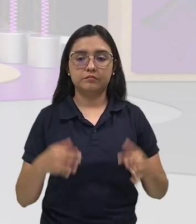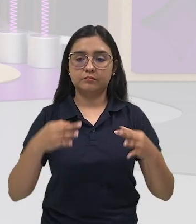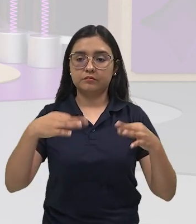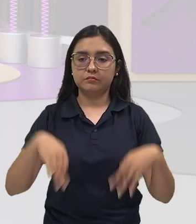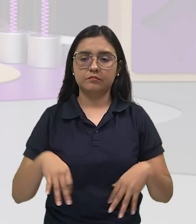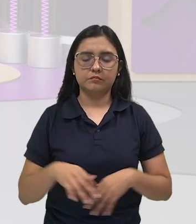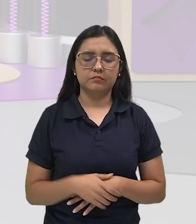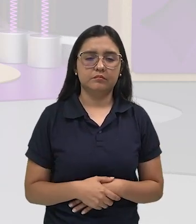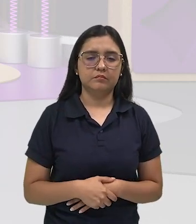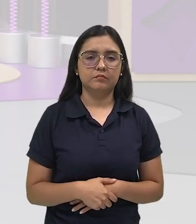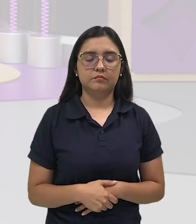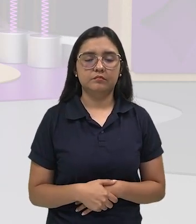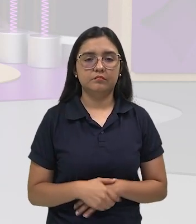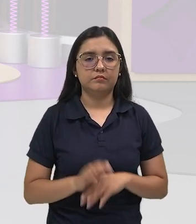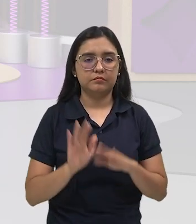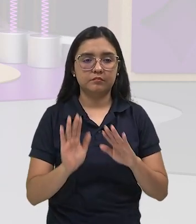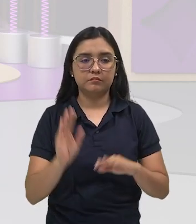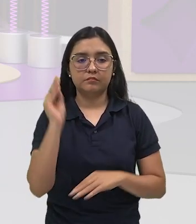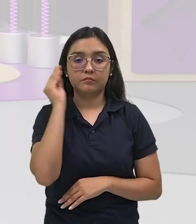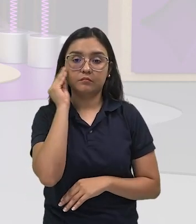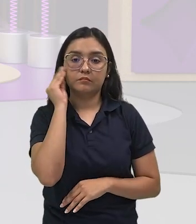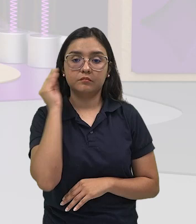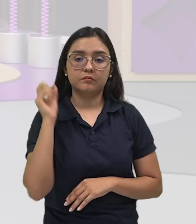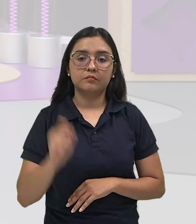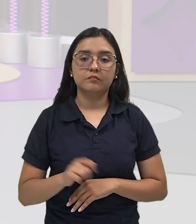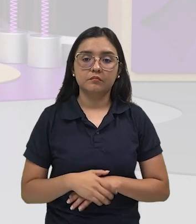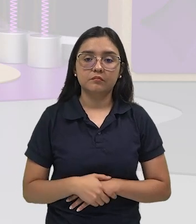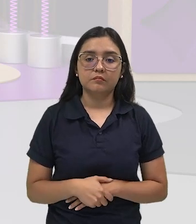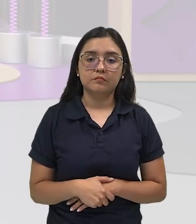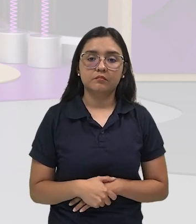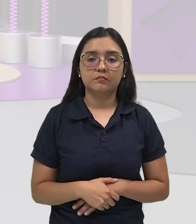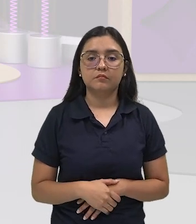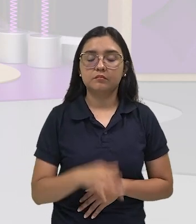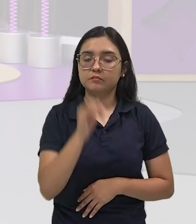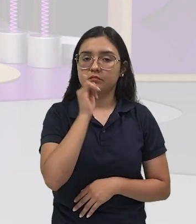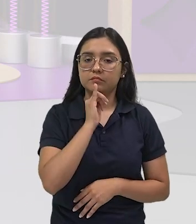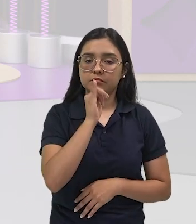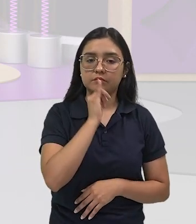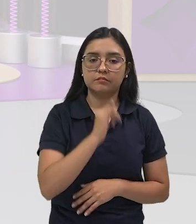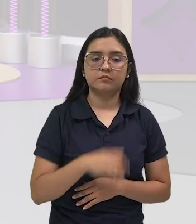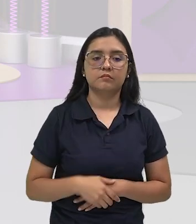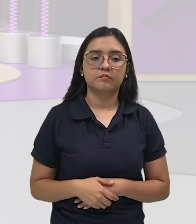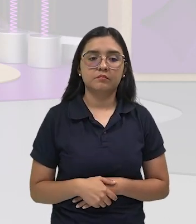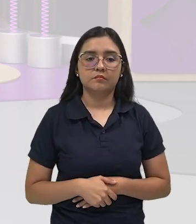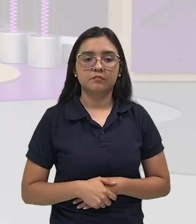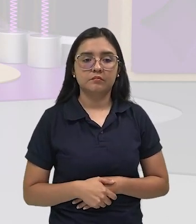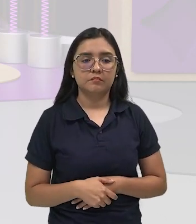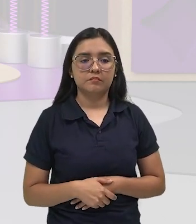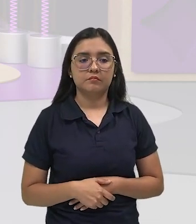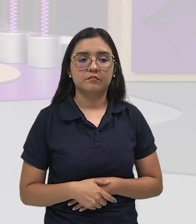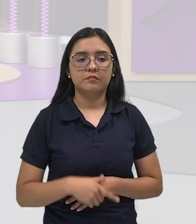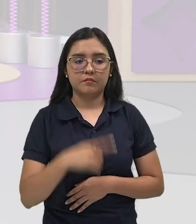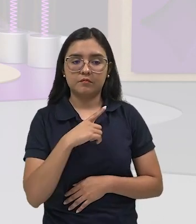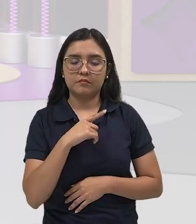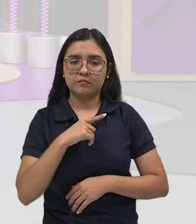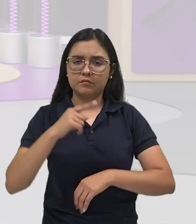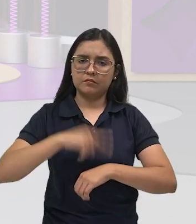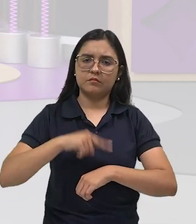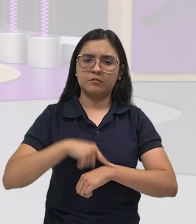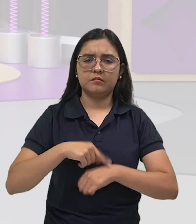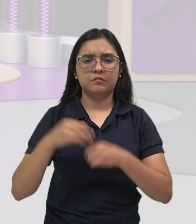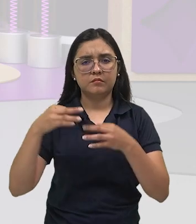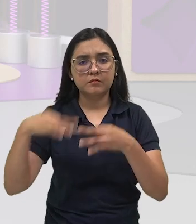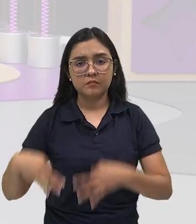bem. Agora, olha só. Vamos supor que eu tenho um tempo fixo. O tempo